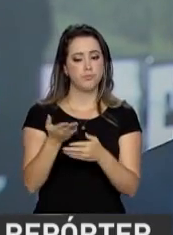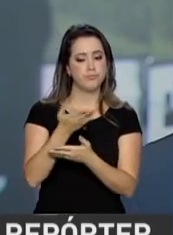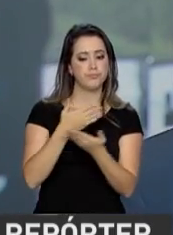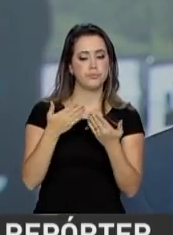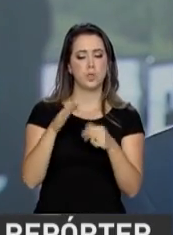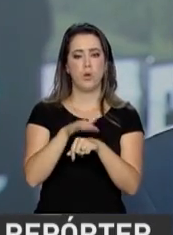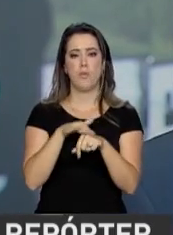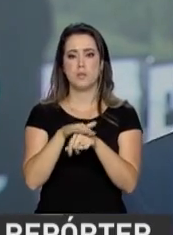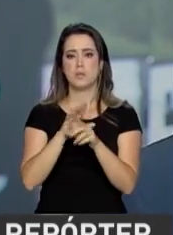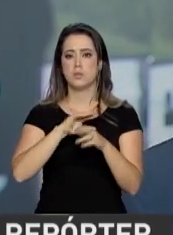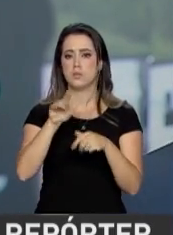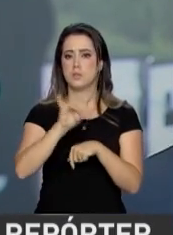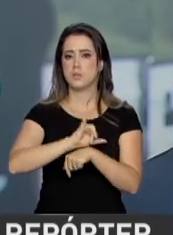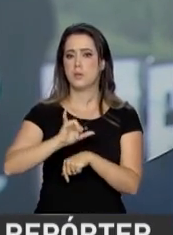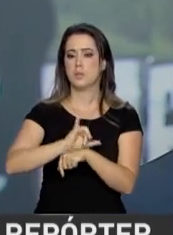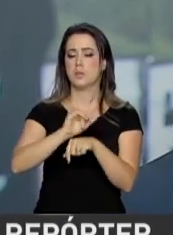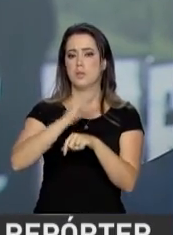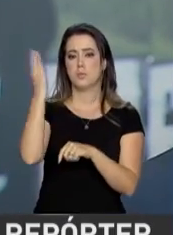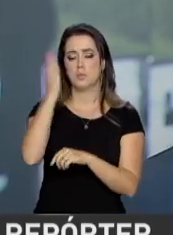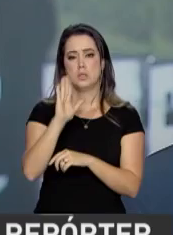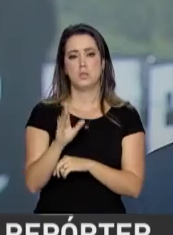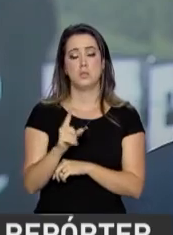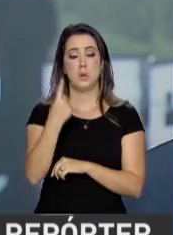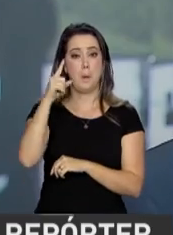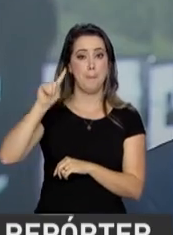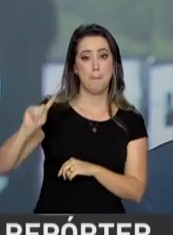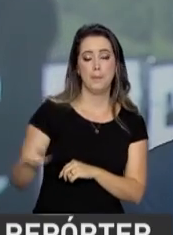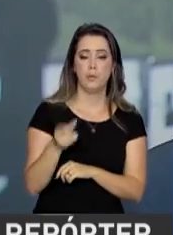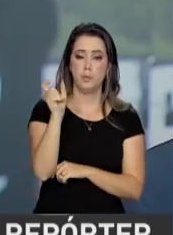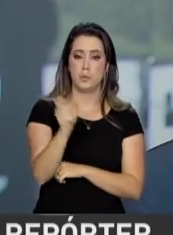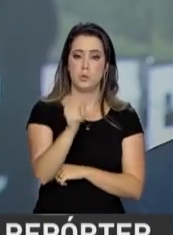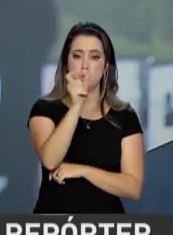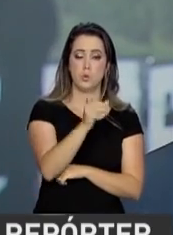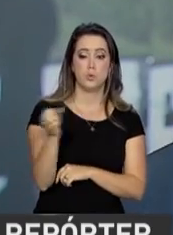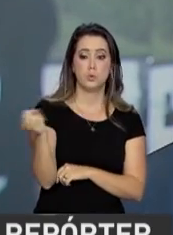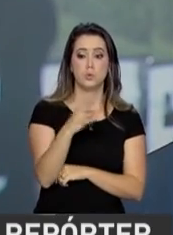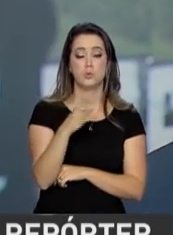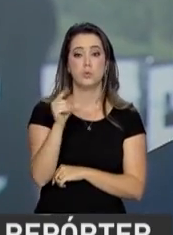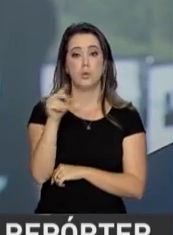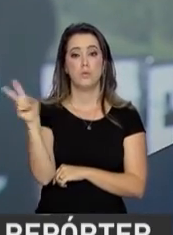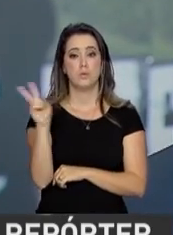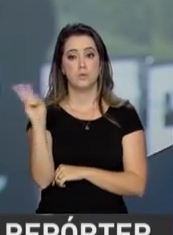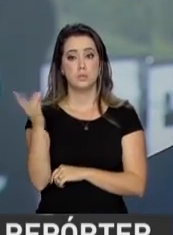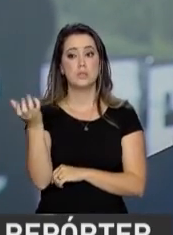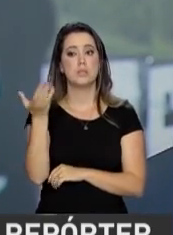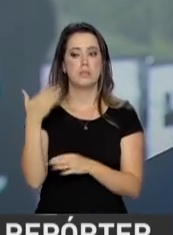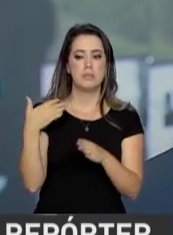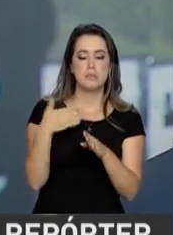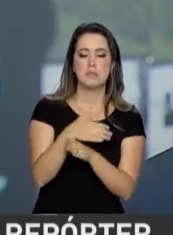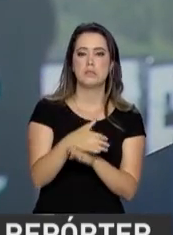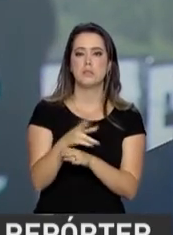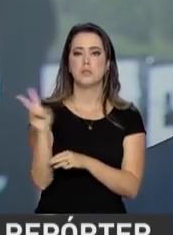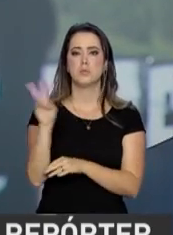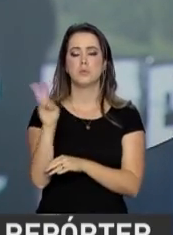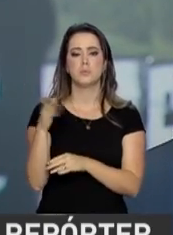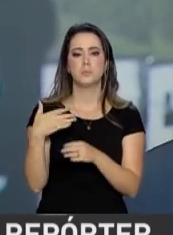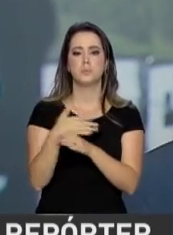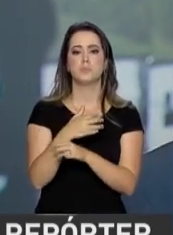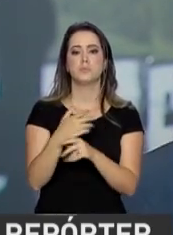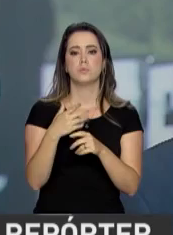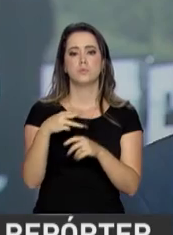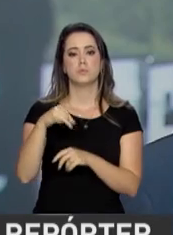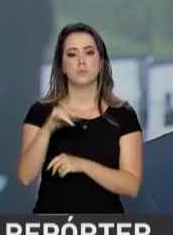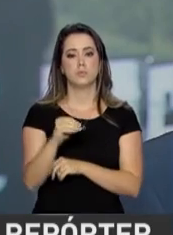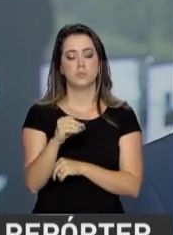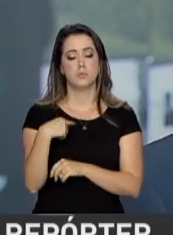a a transferência de cerca de mil novos imigrantes que desejam a interiorização para o mês de